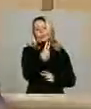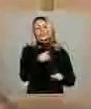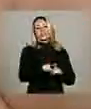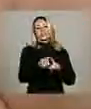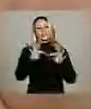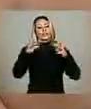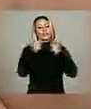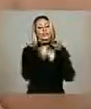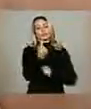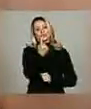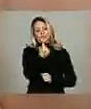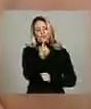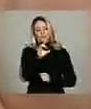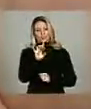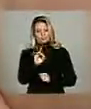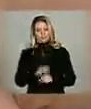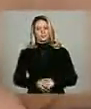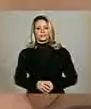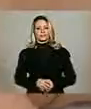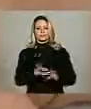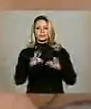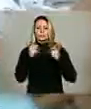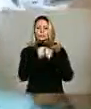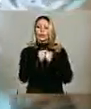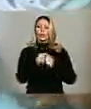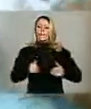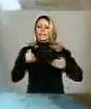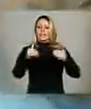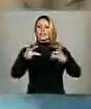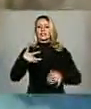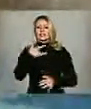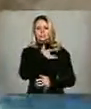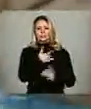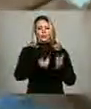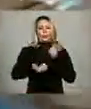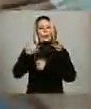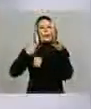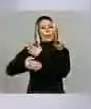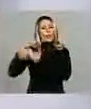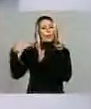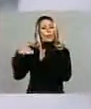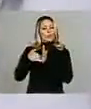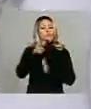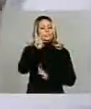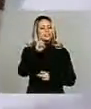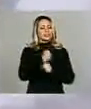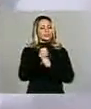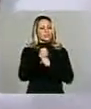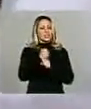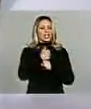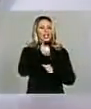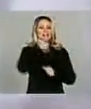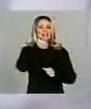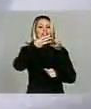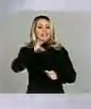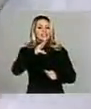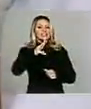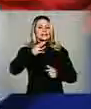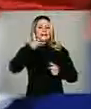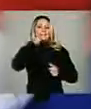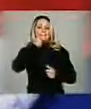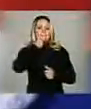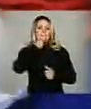a fase 1. Segundo o Ministério da Saúde, nos últimos 5 anos, mais de 13 milhões de